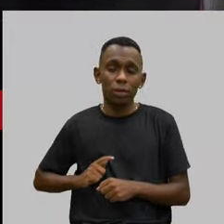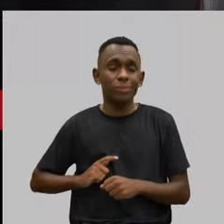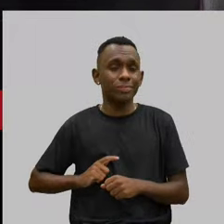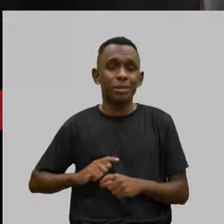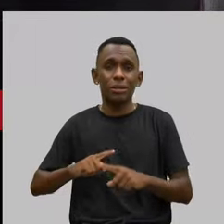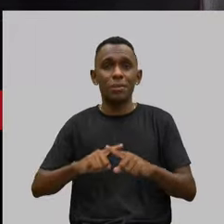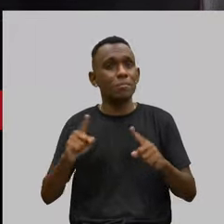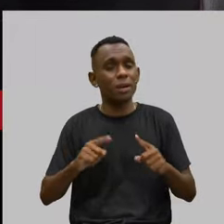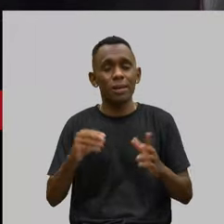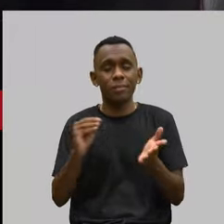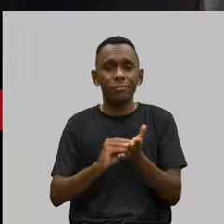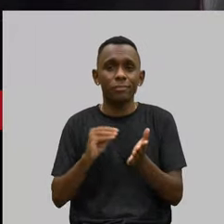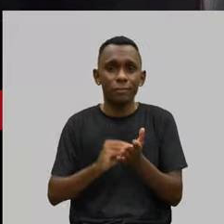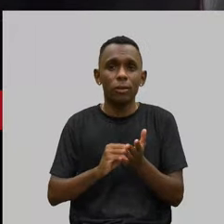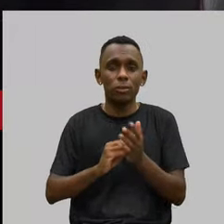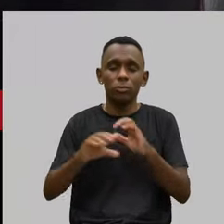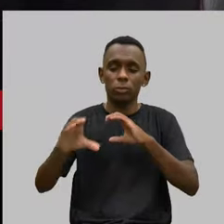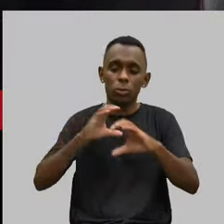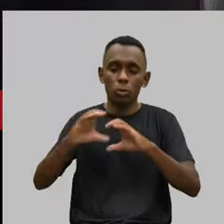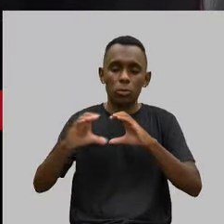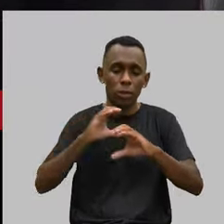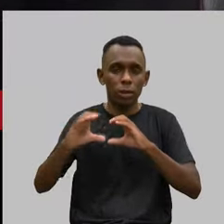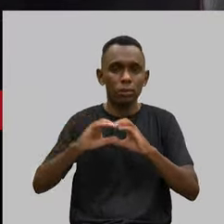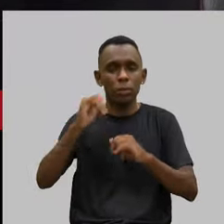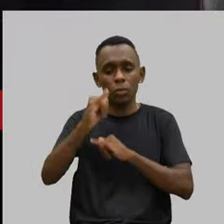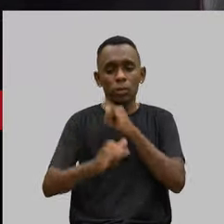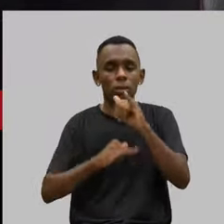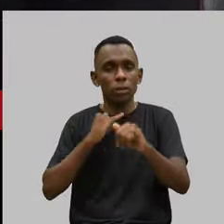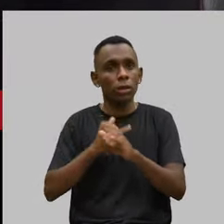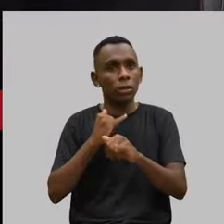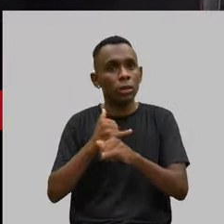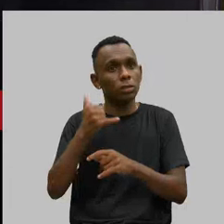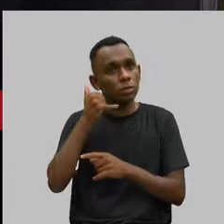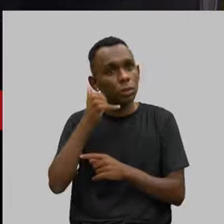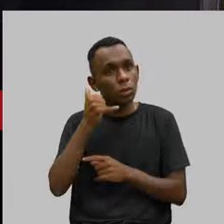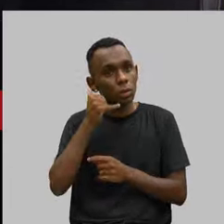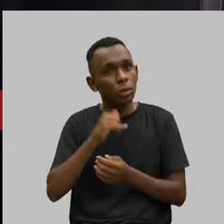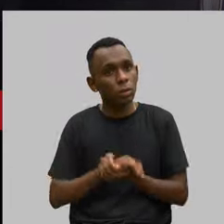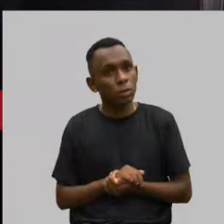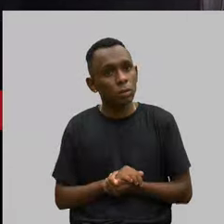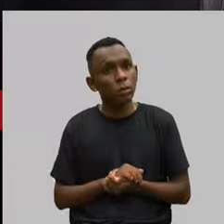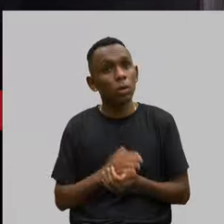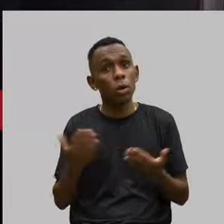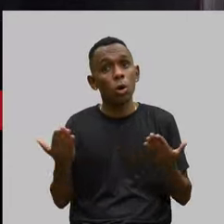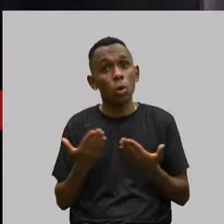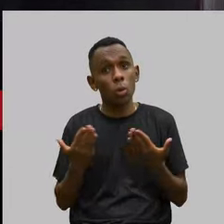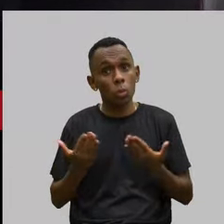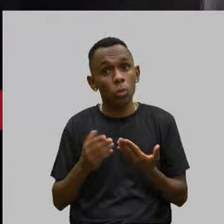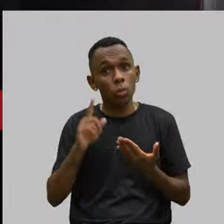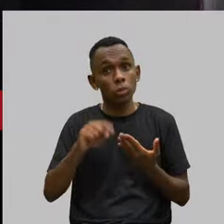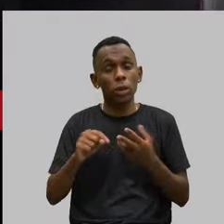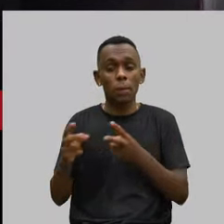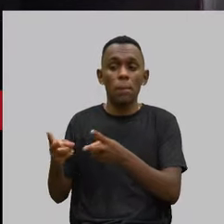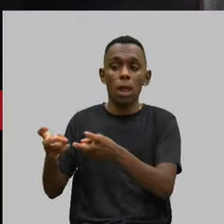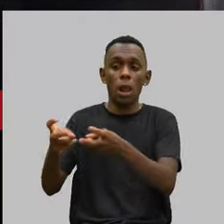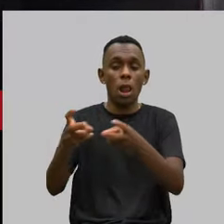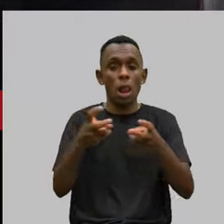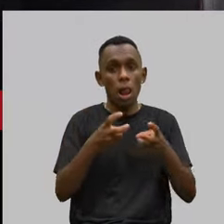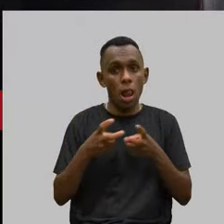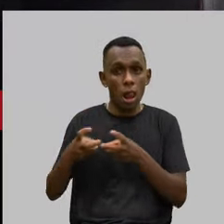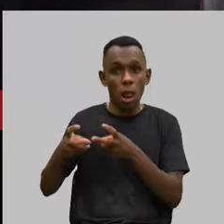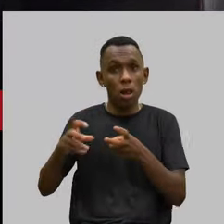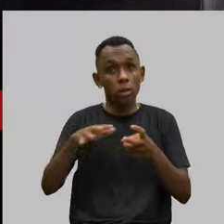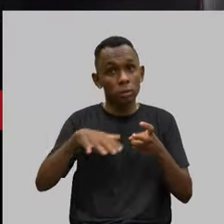comunicação serviço telefonia móvel internet hoje esse serviço é explorado lá na região por